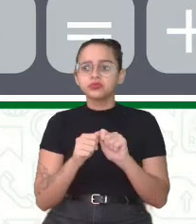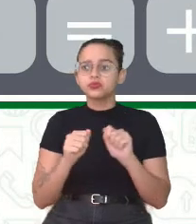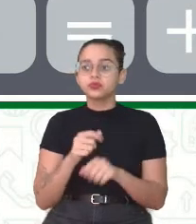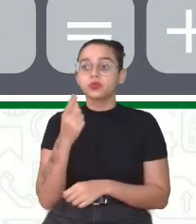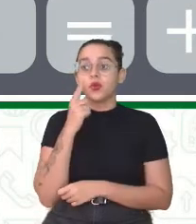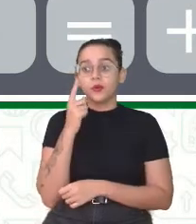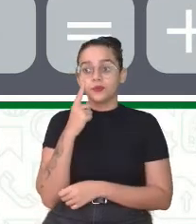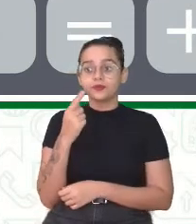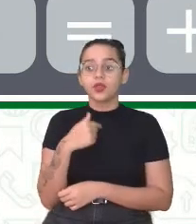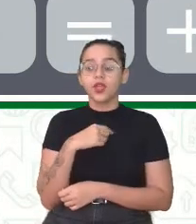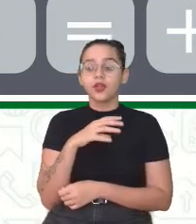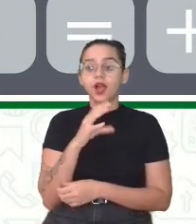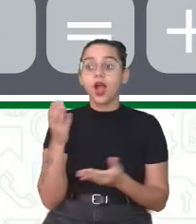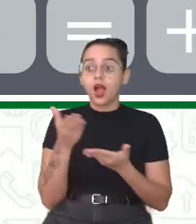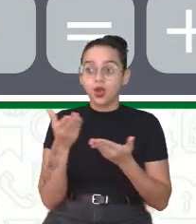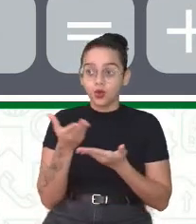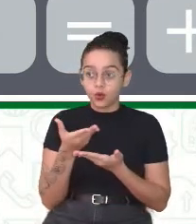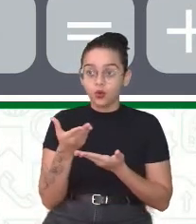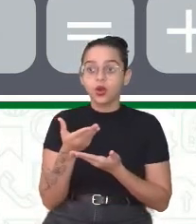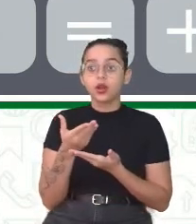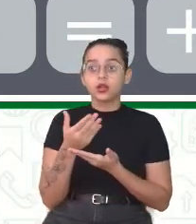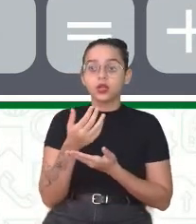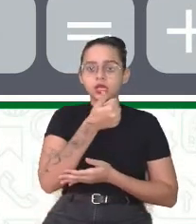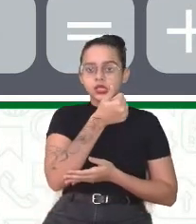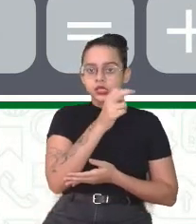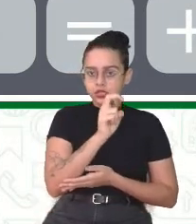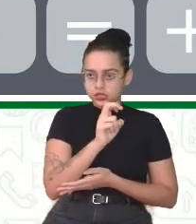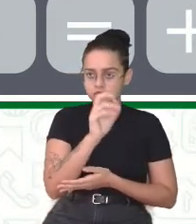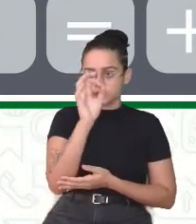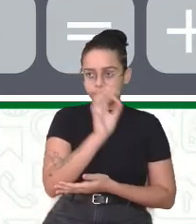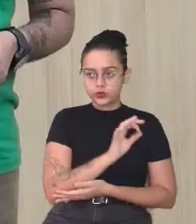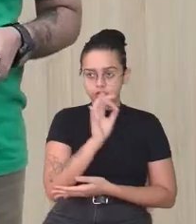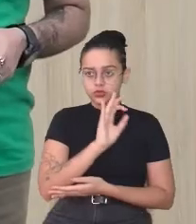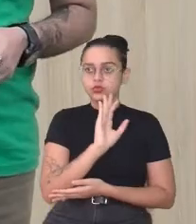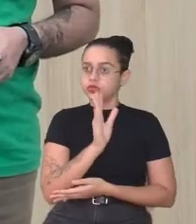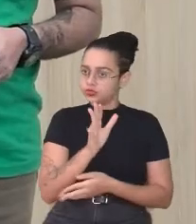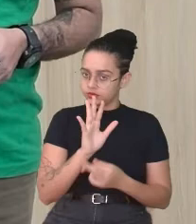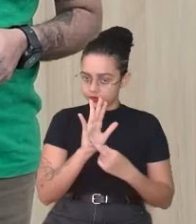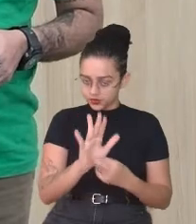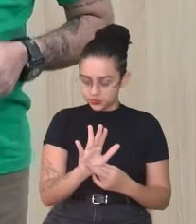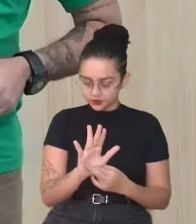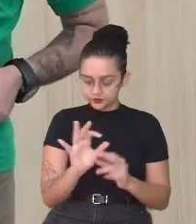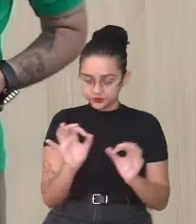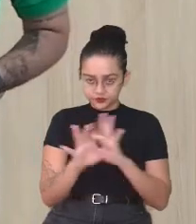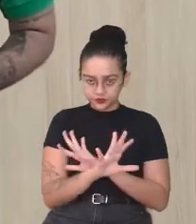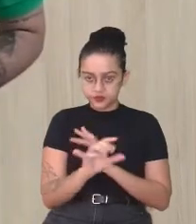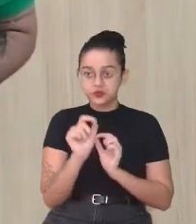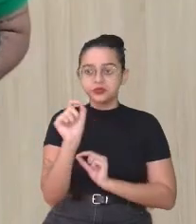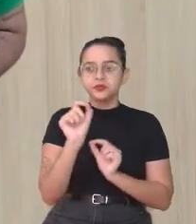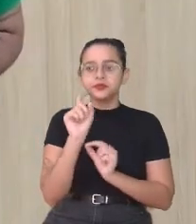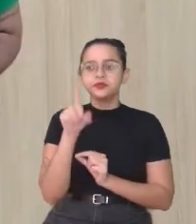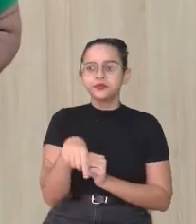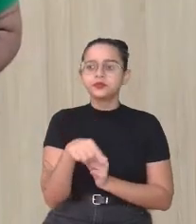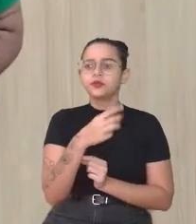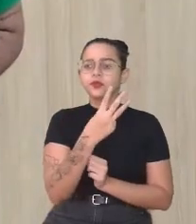vou pegar, nesse caso aqui, olha, os 15% estão ali representados. O que seria